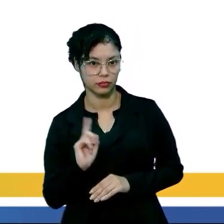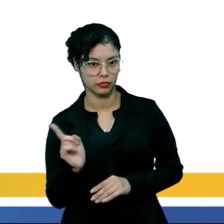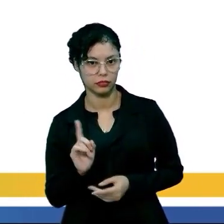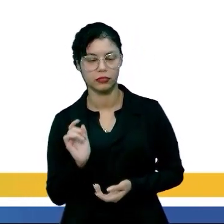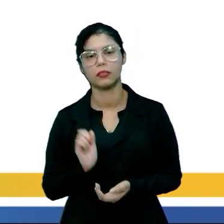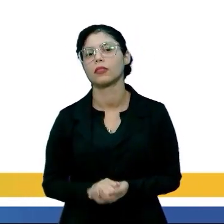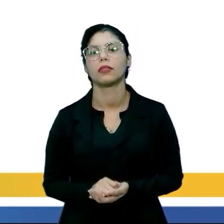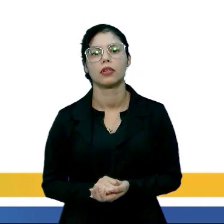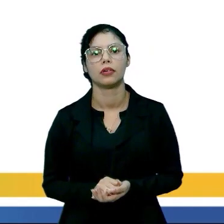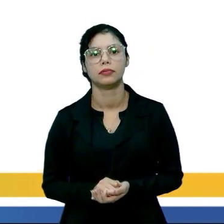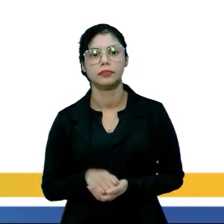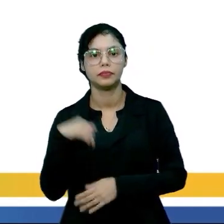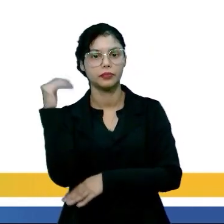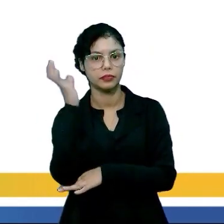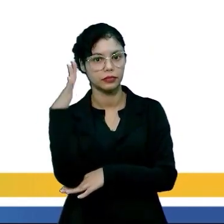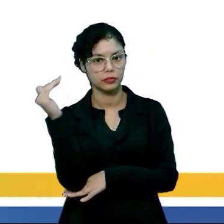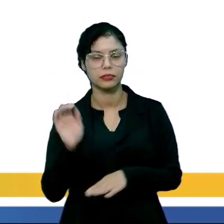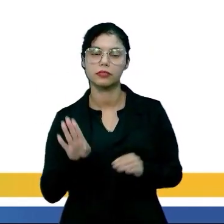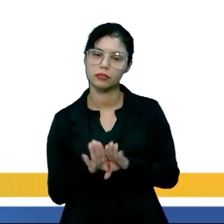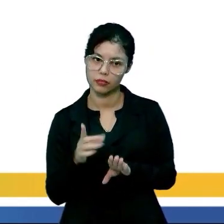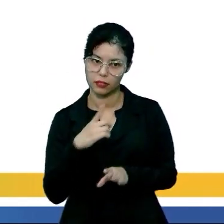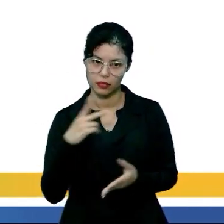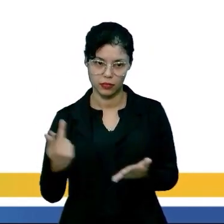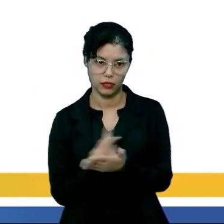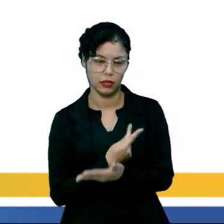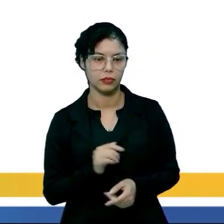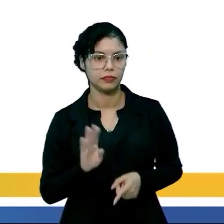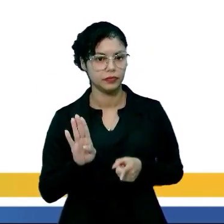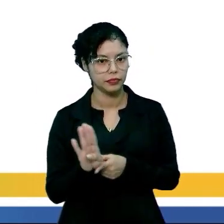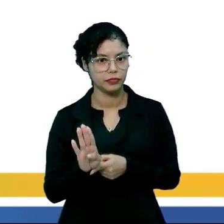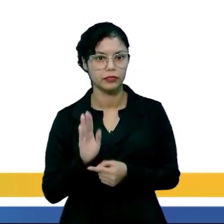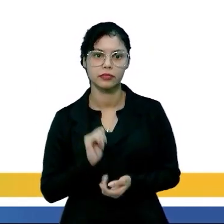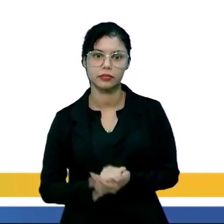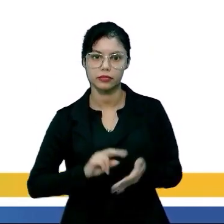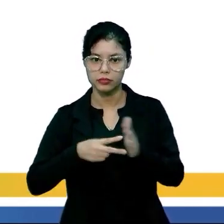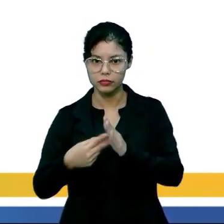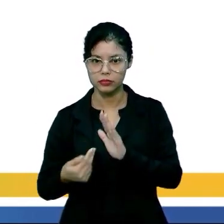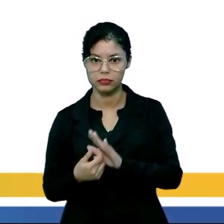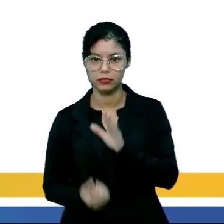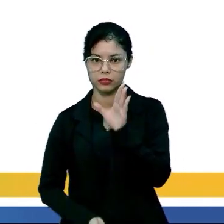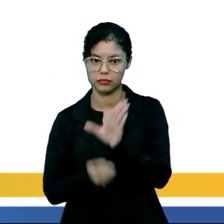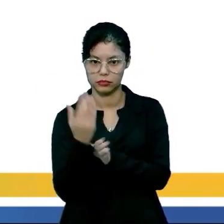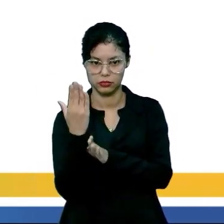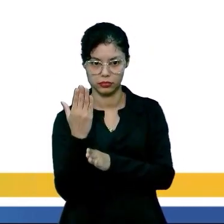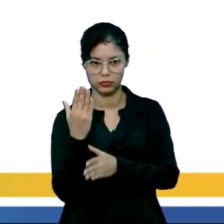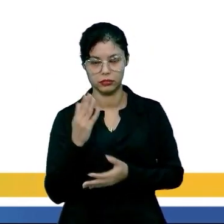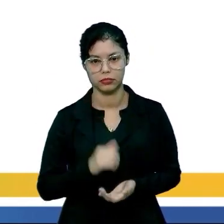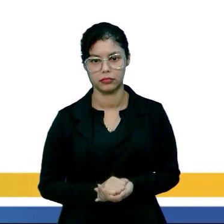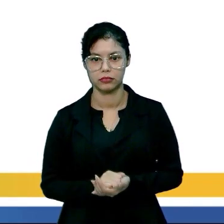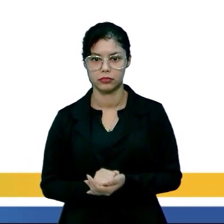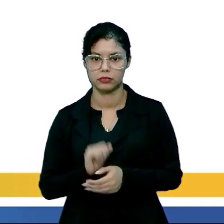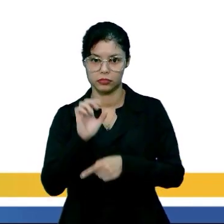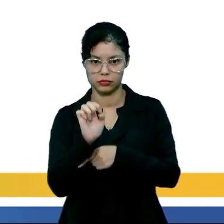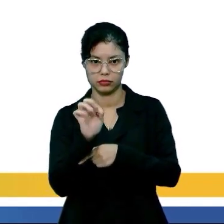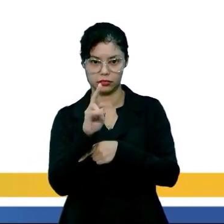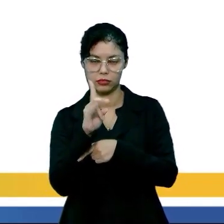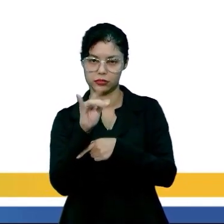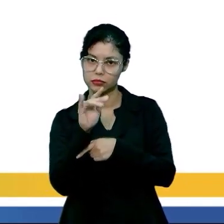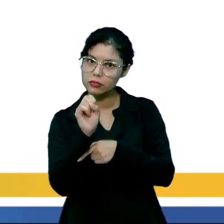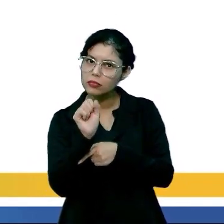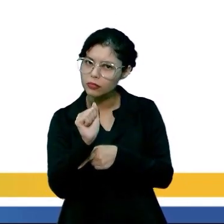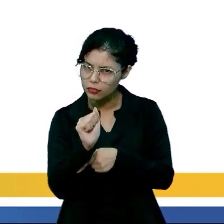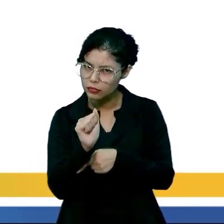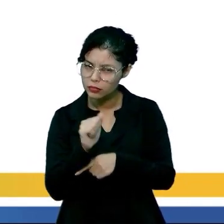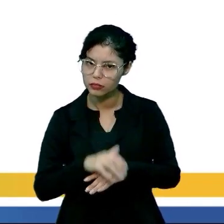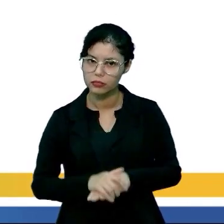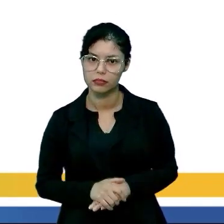pessoal. As algas verdes também têm clorofila, então essa questão é errada. Alternativa B. A letra B pode significar o